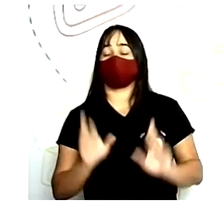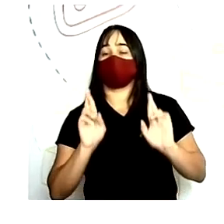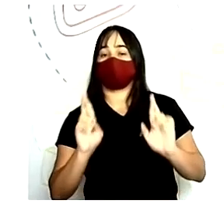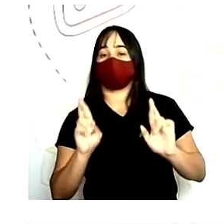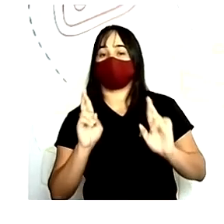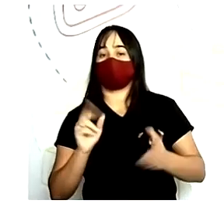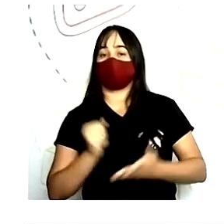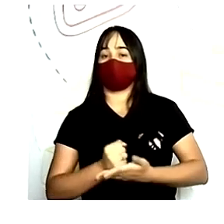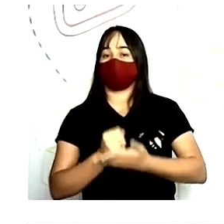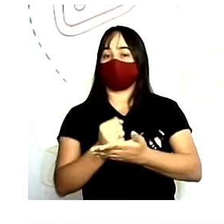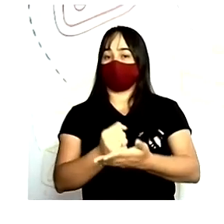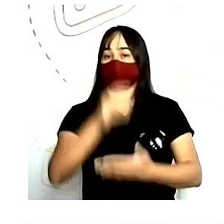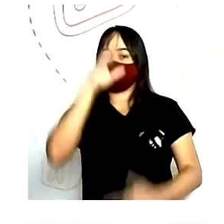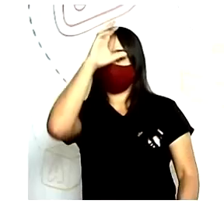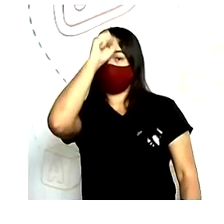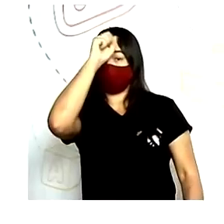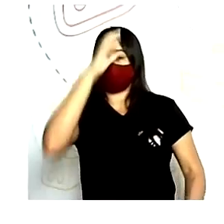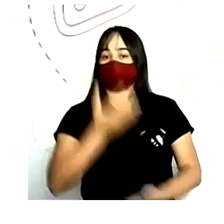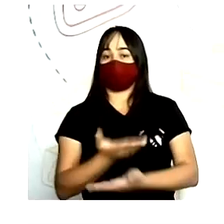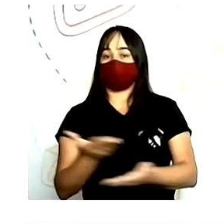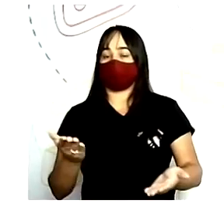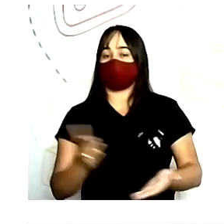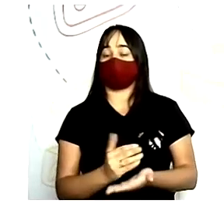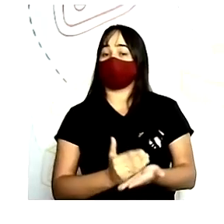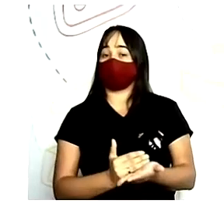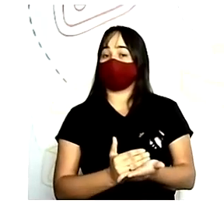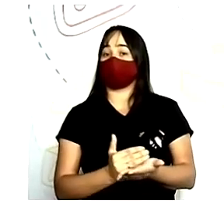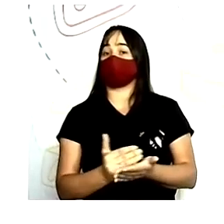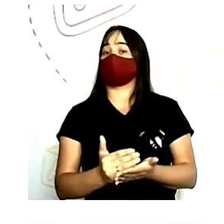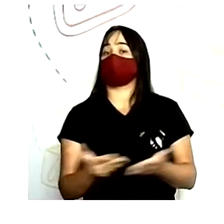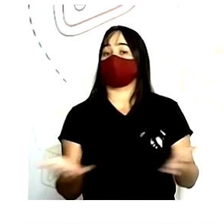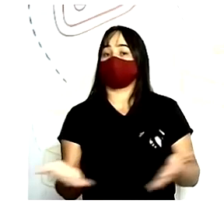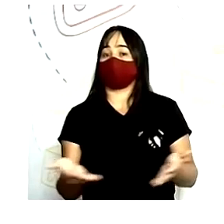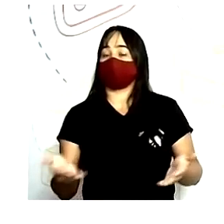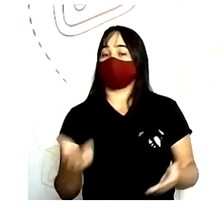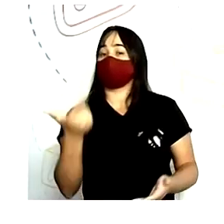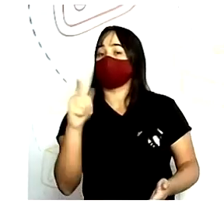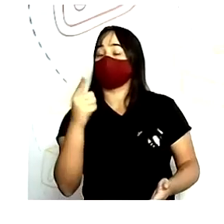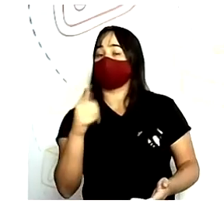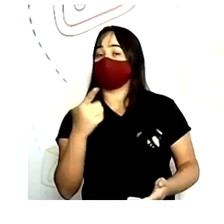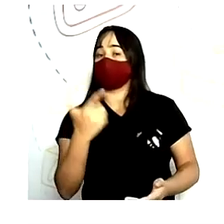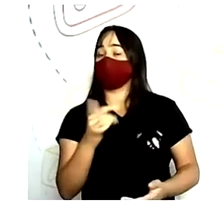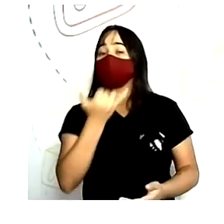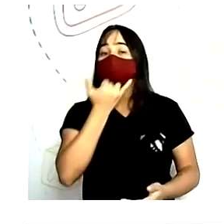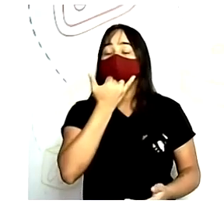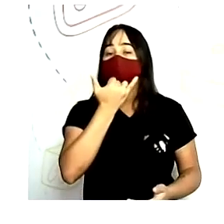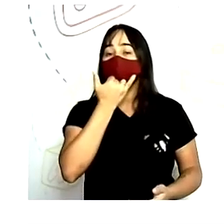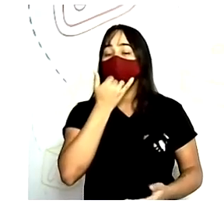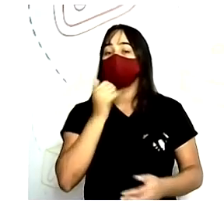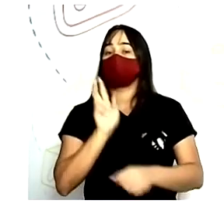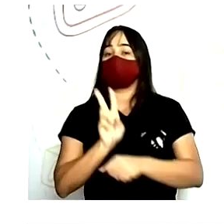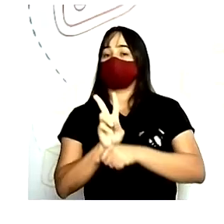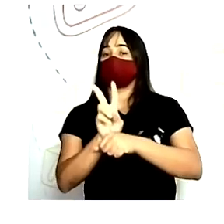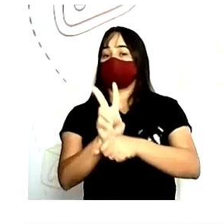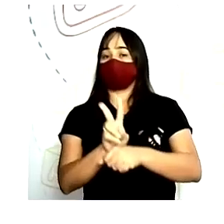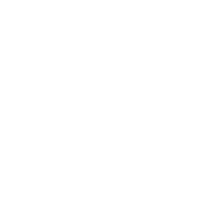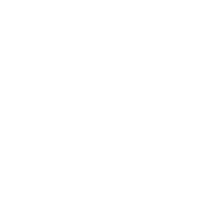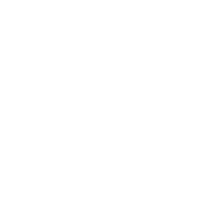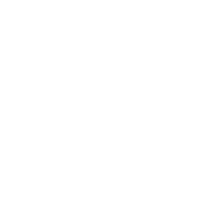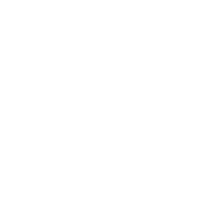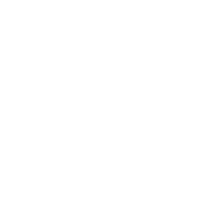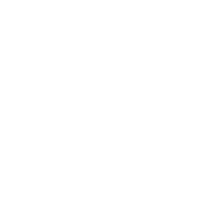contribuído para o aprendizado de vocês. Ó. A partir de hoje, vocês não têm mais desculpas. Então, previnam-se, tá? Até a próxima.